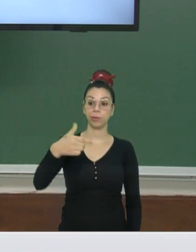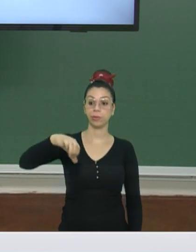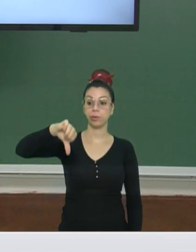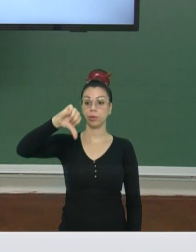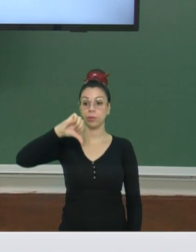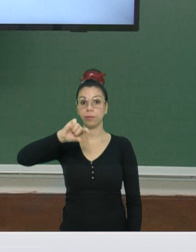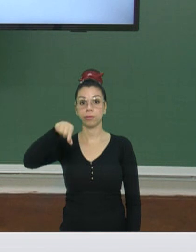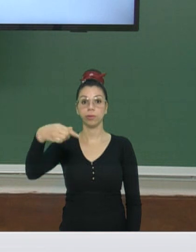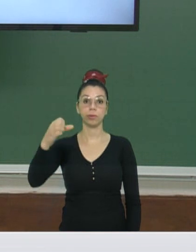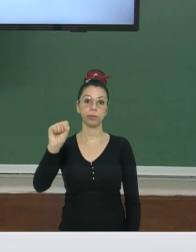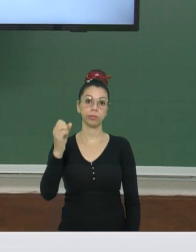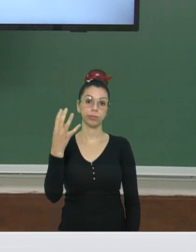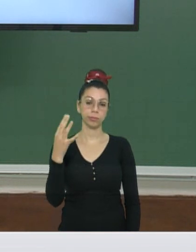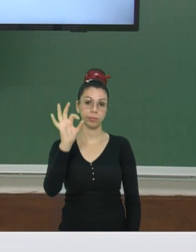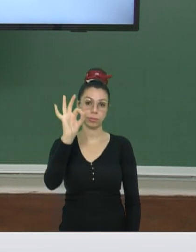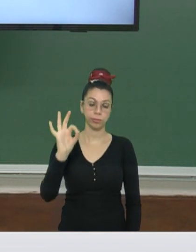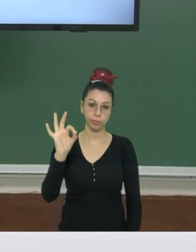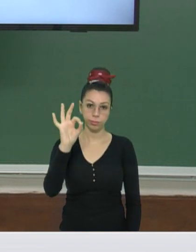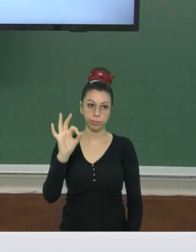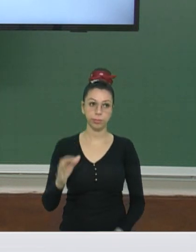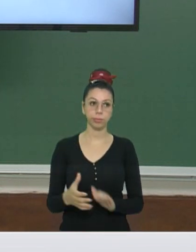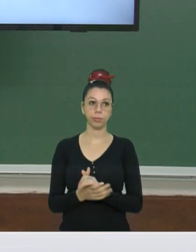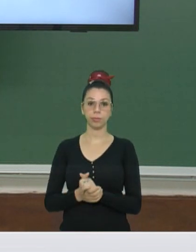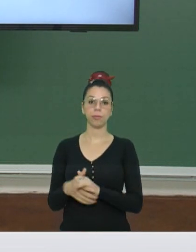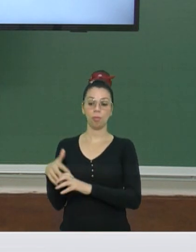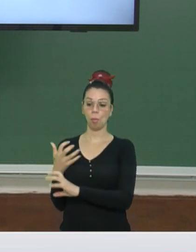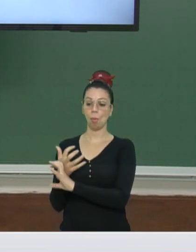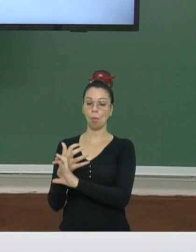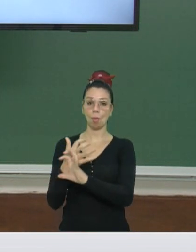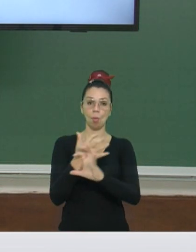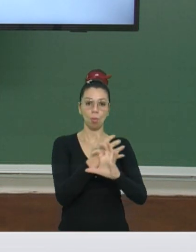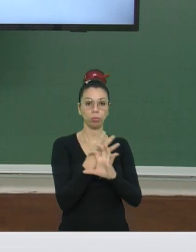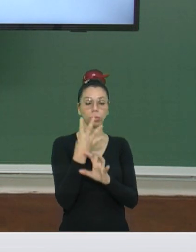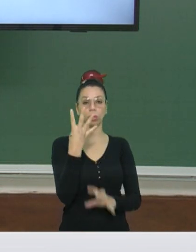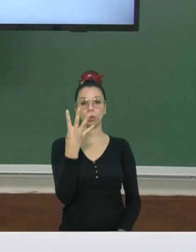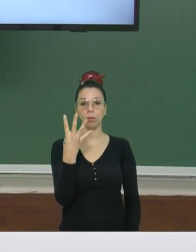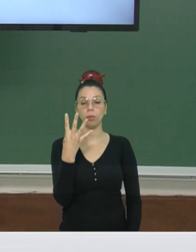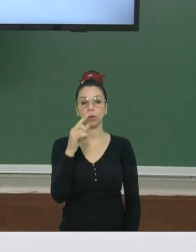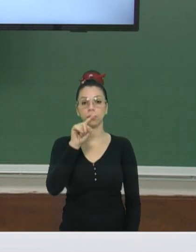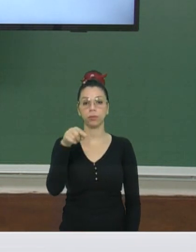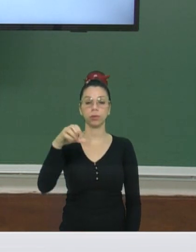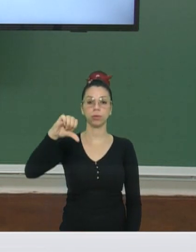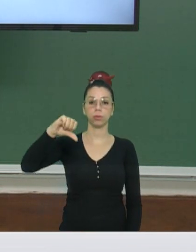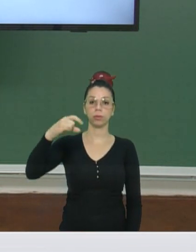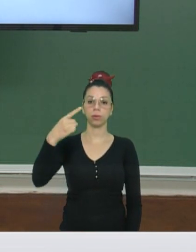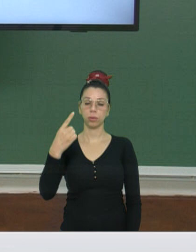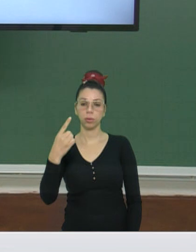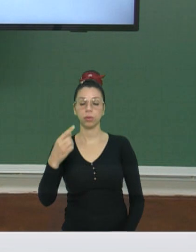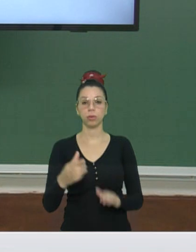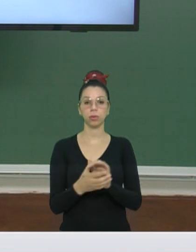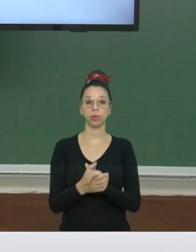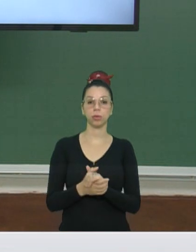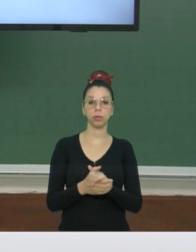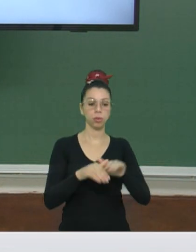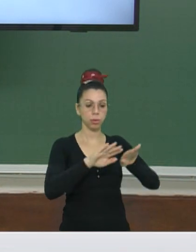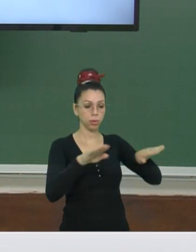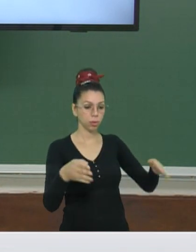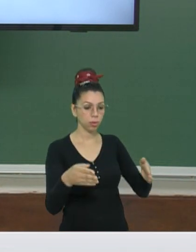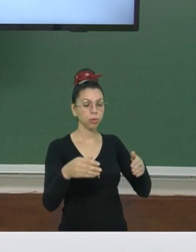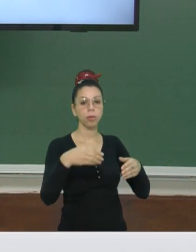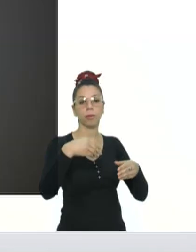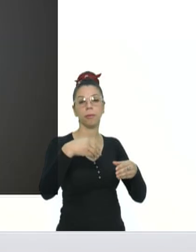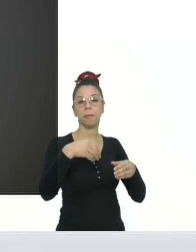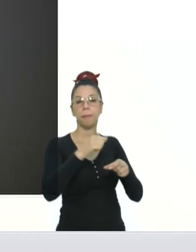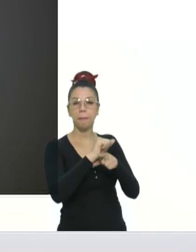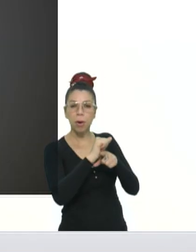29,84%. A C, que é outra categoria, 4,91%, borracharia, horta e